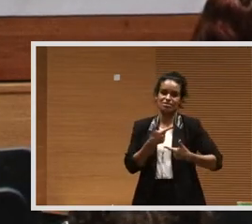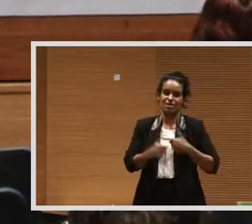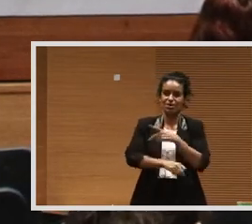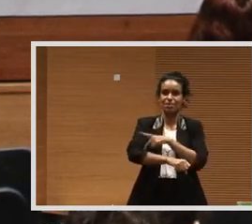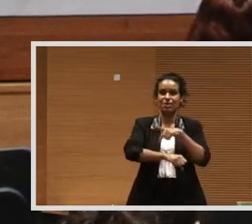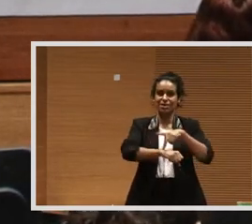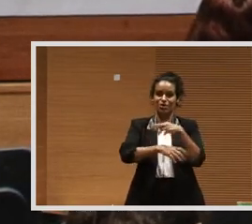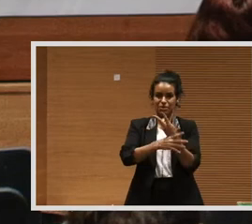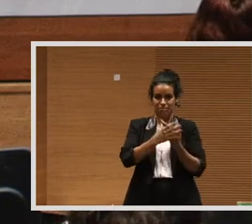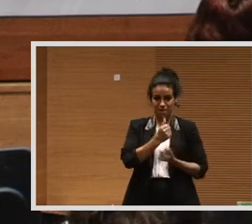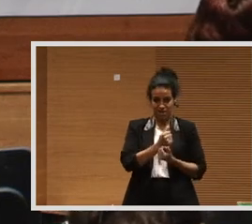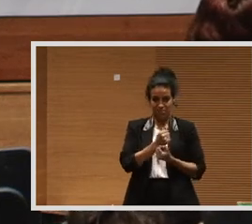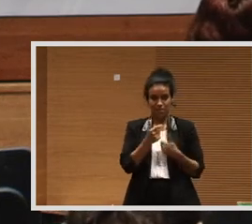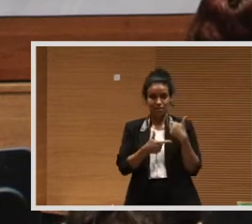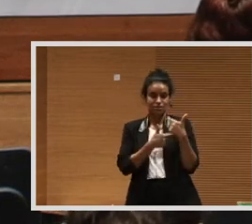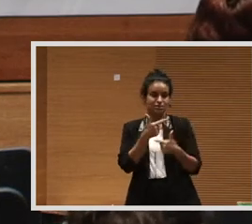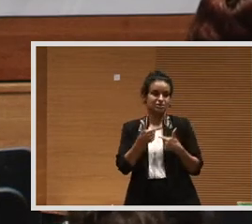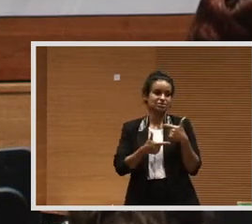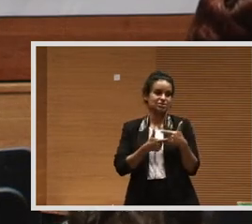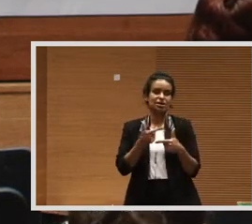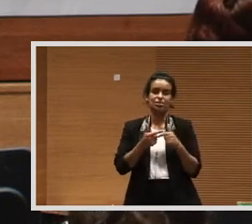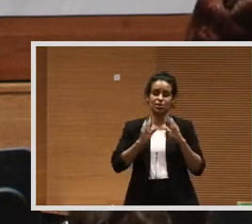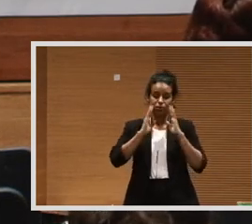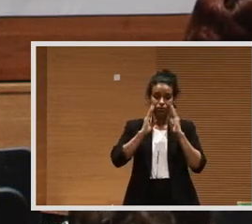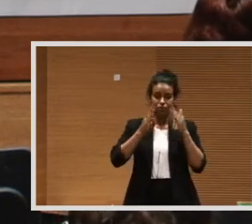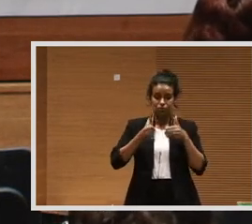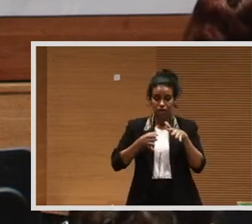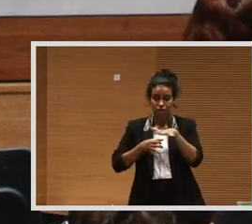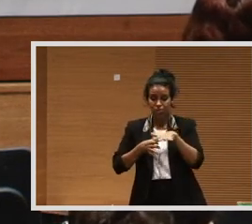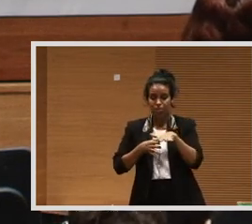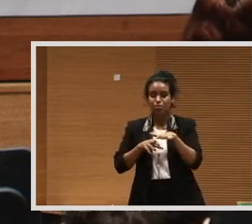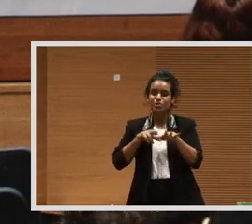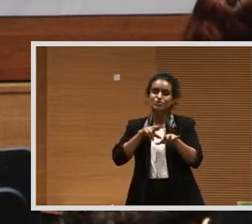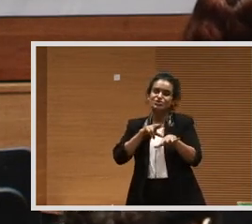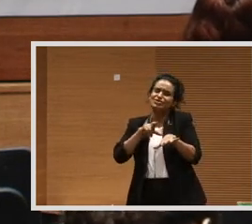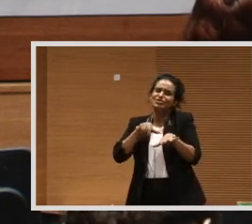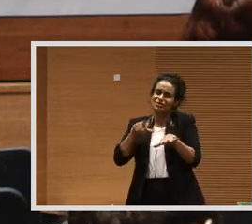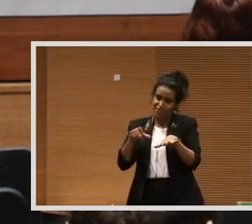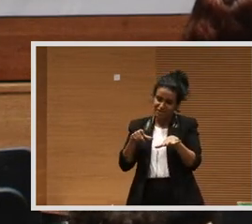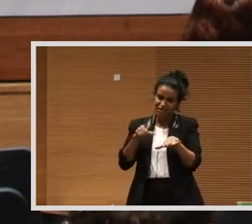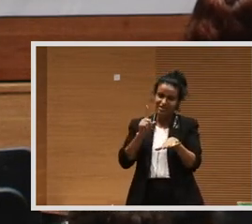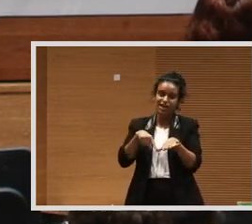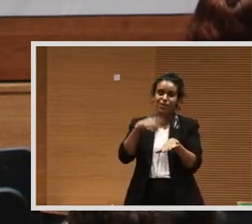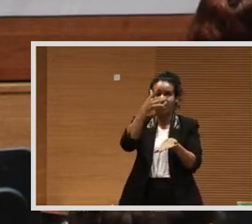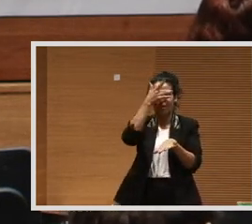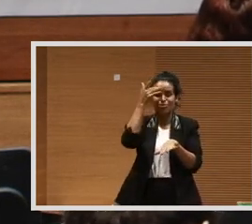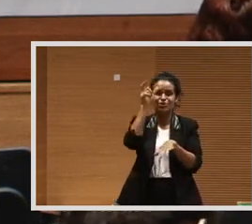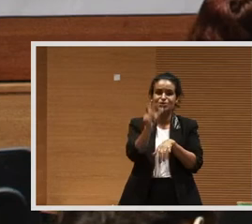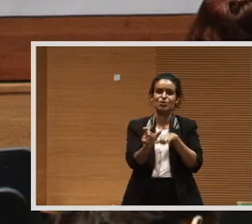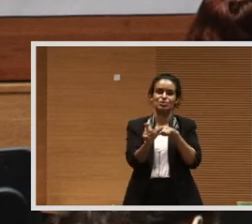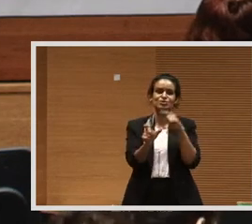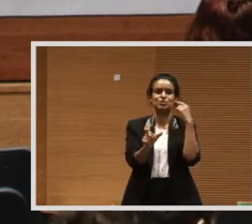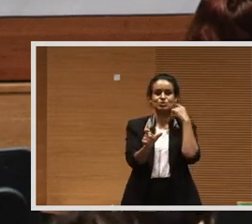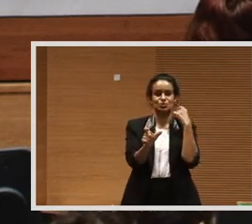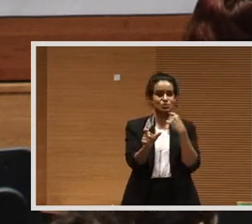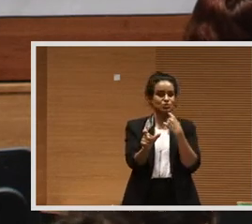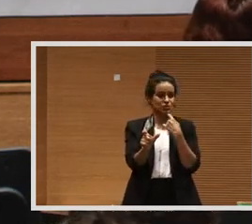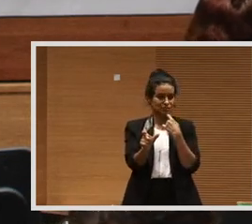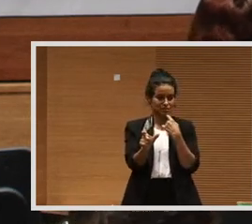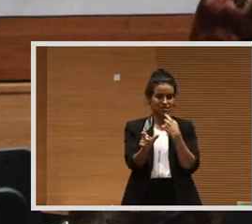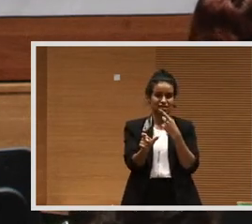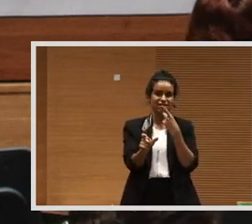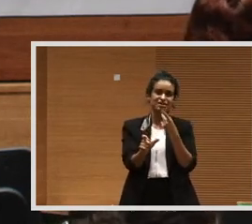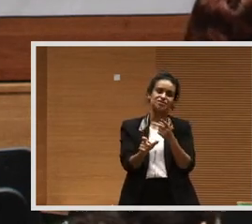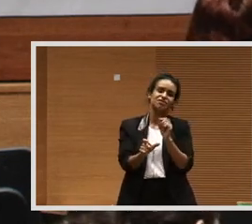pedagogos bilíngues, trabalhamos com uma, com um público um pouco diferenciado, que é a pessoa surda. E aí, vocês